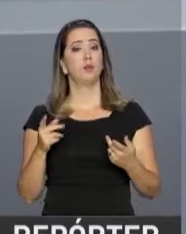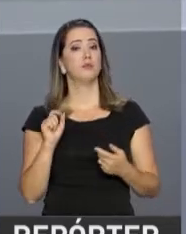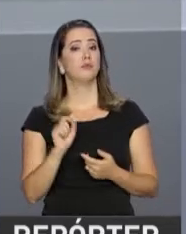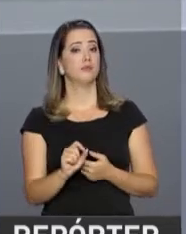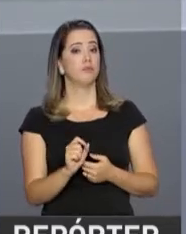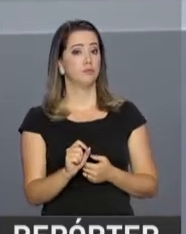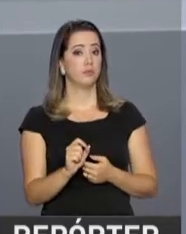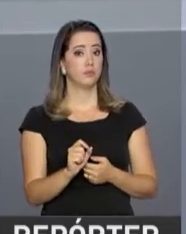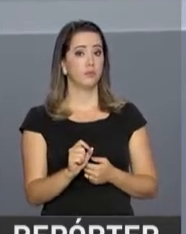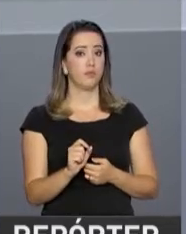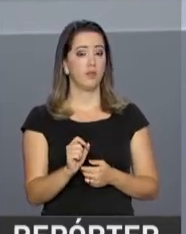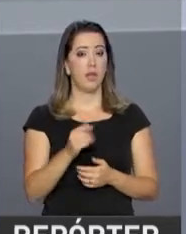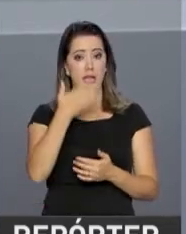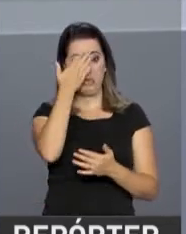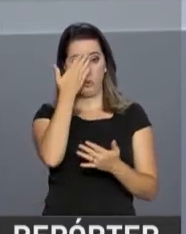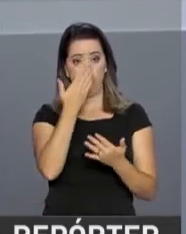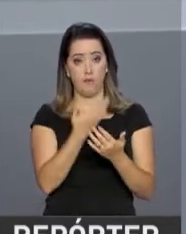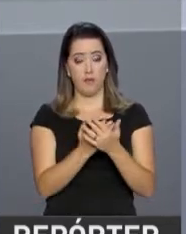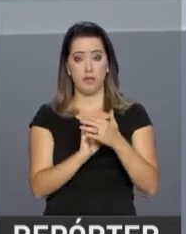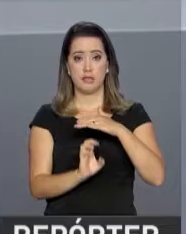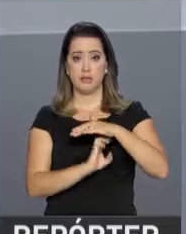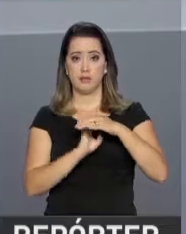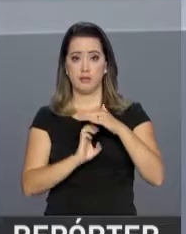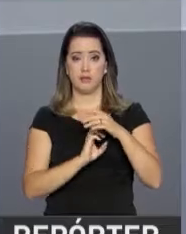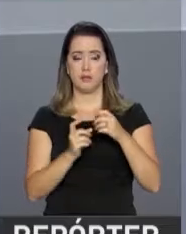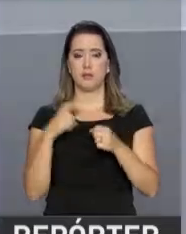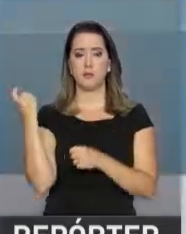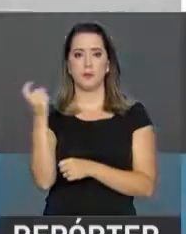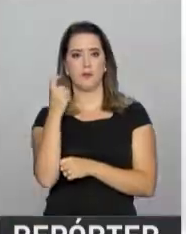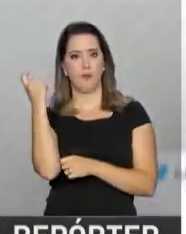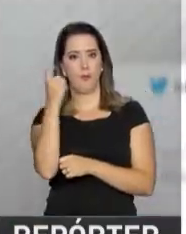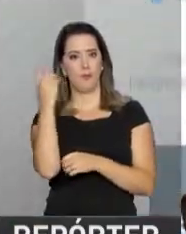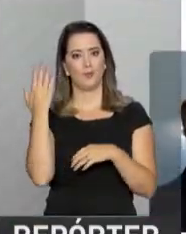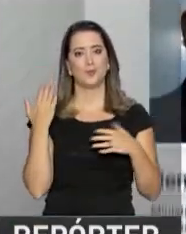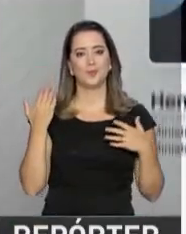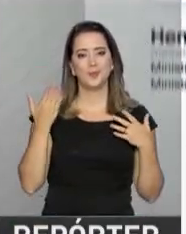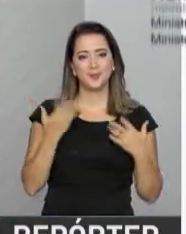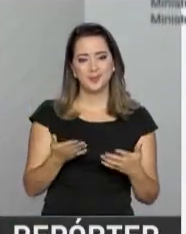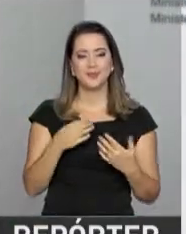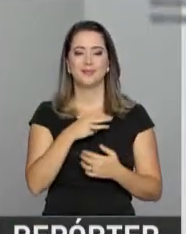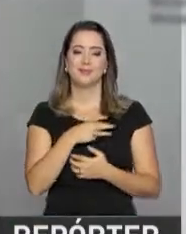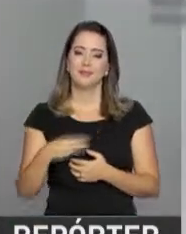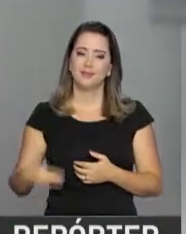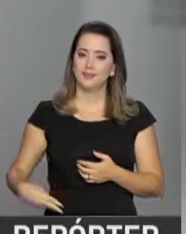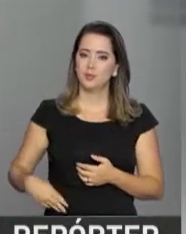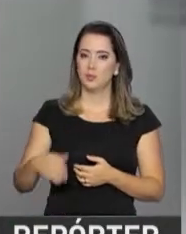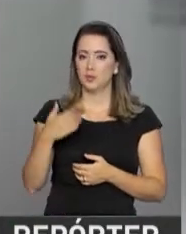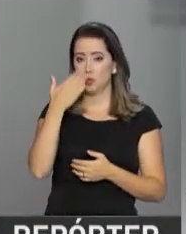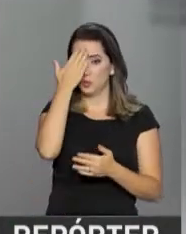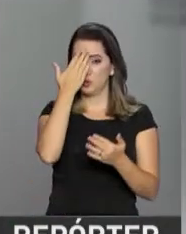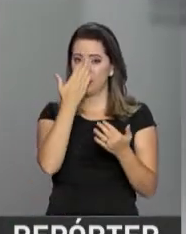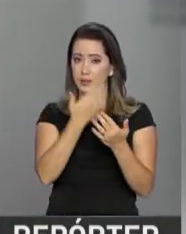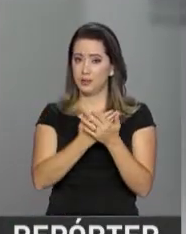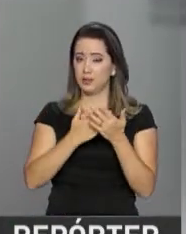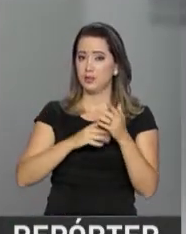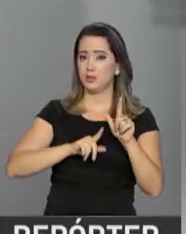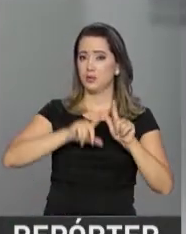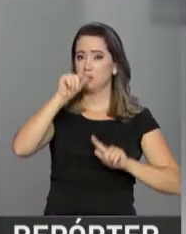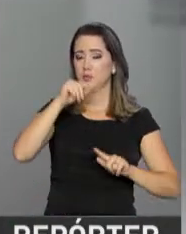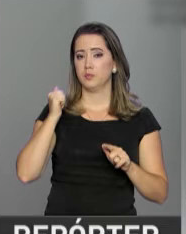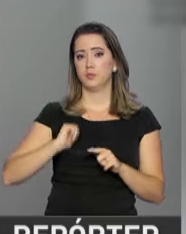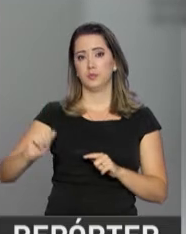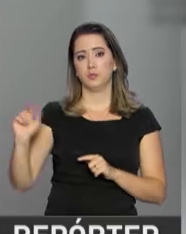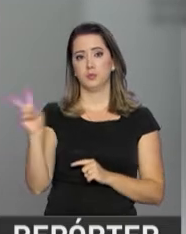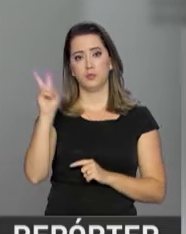e disse que a confiança dos investidores está em alta para o ministro esse novo recorde da bolsa de valores se